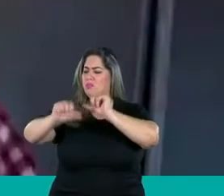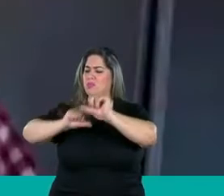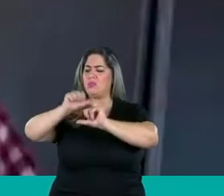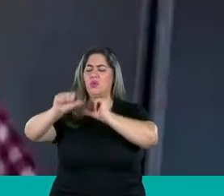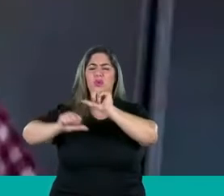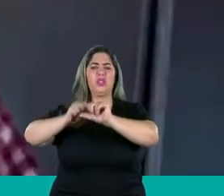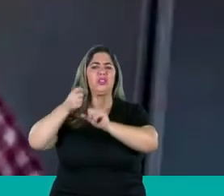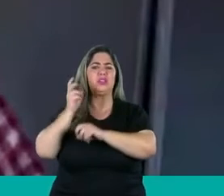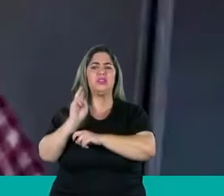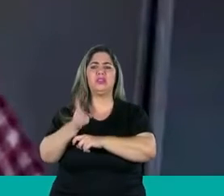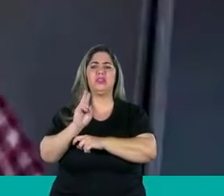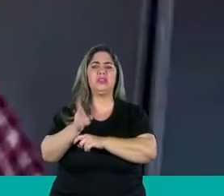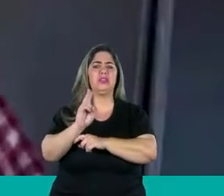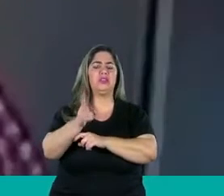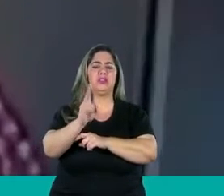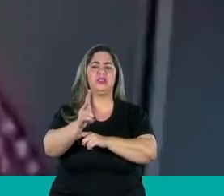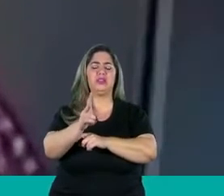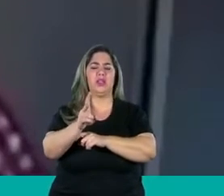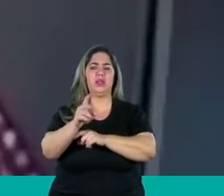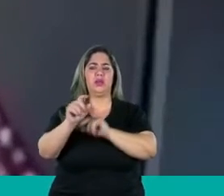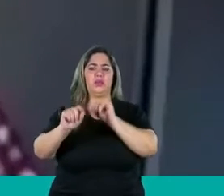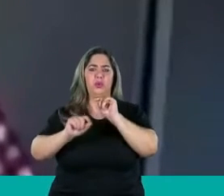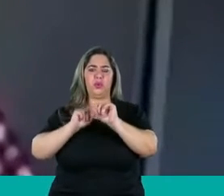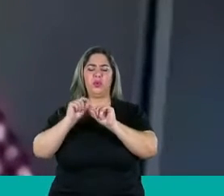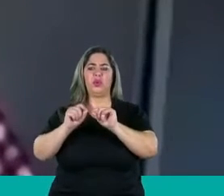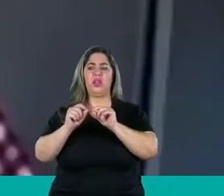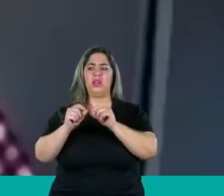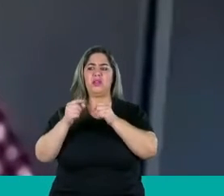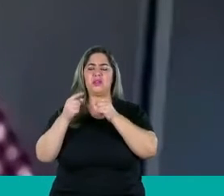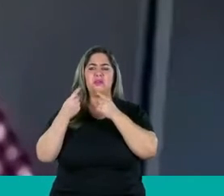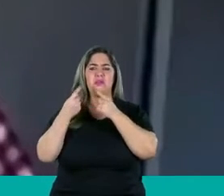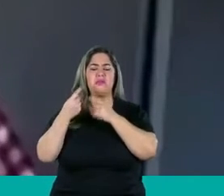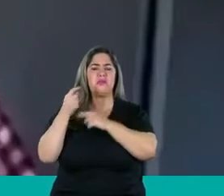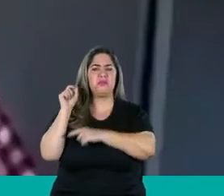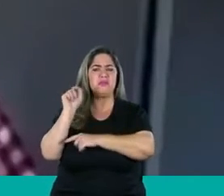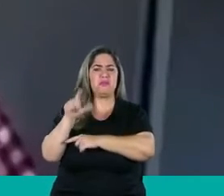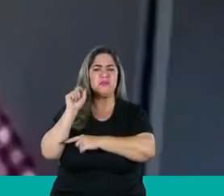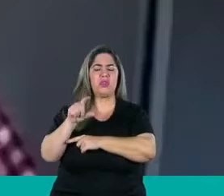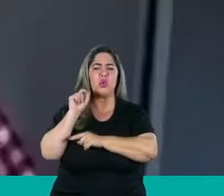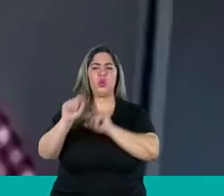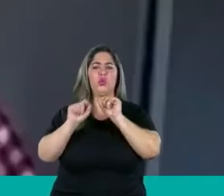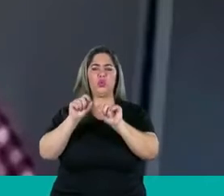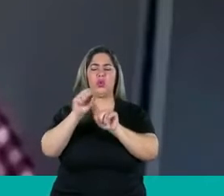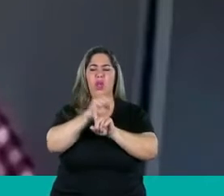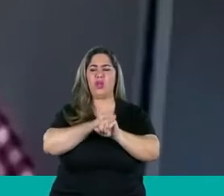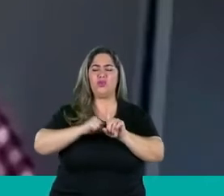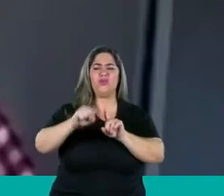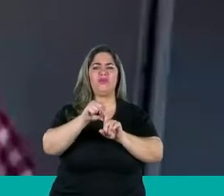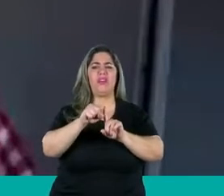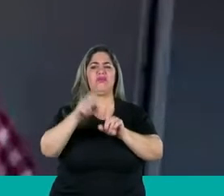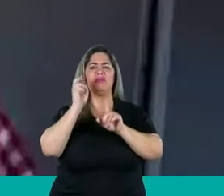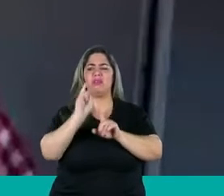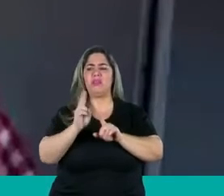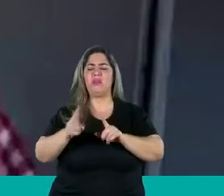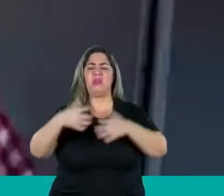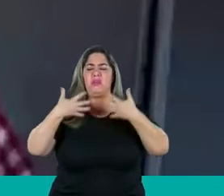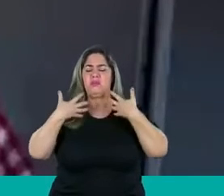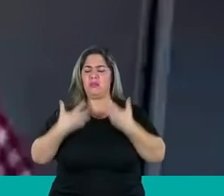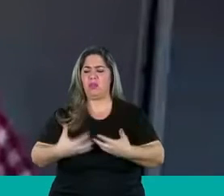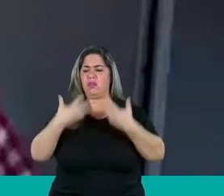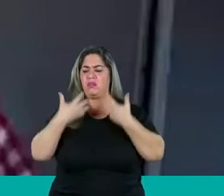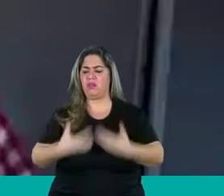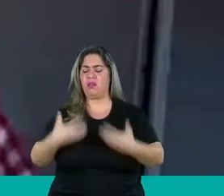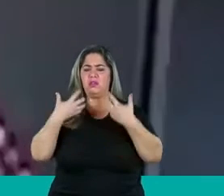que critica a crescente domesticação das instituições, que marca a sociedade do cansaço e do desempenho,